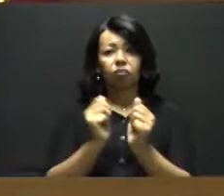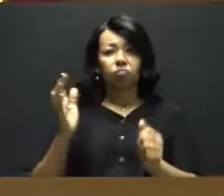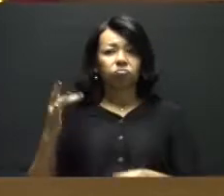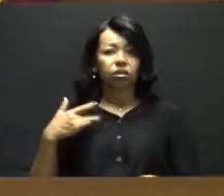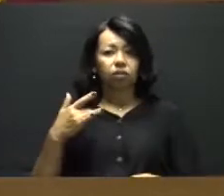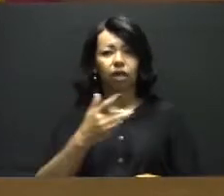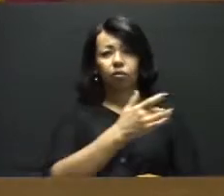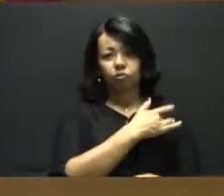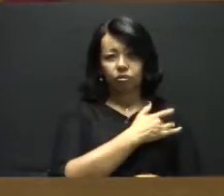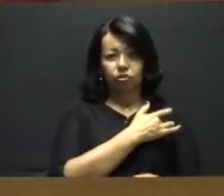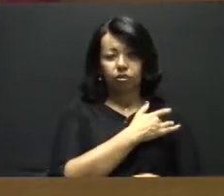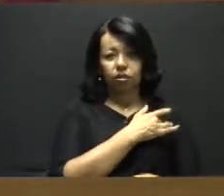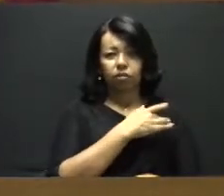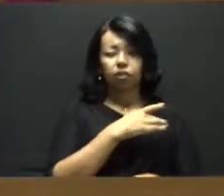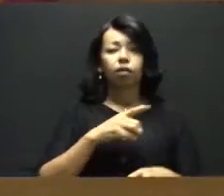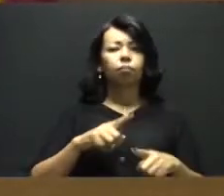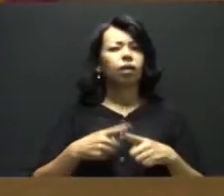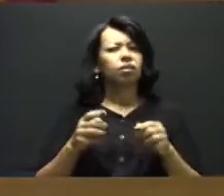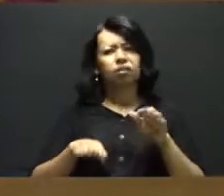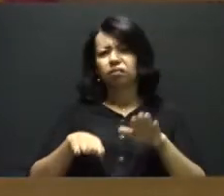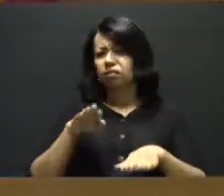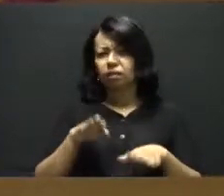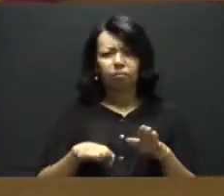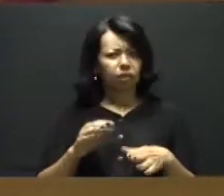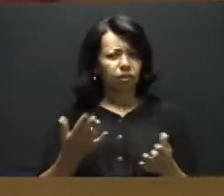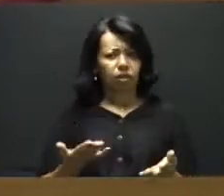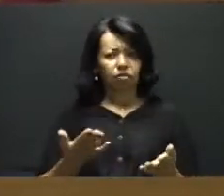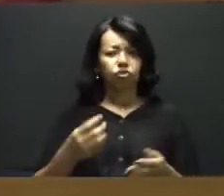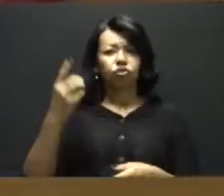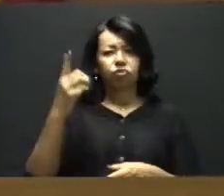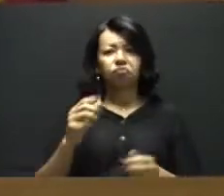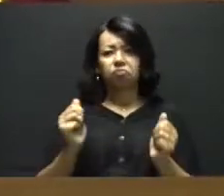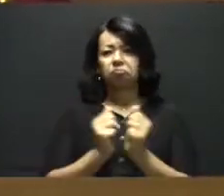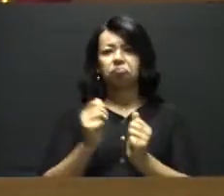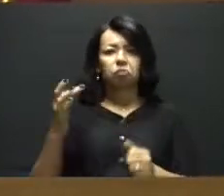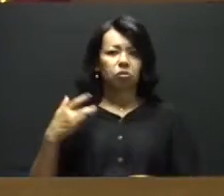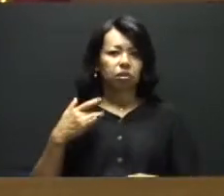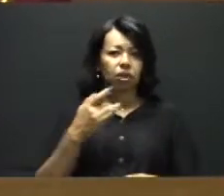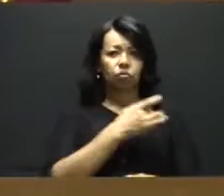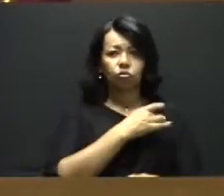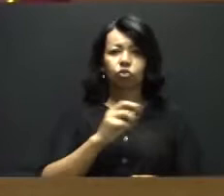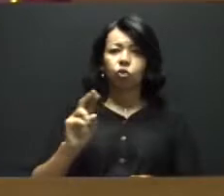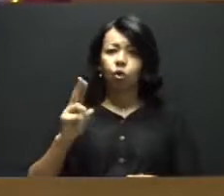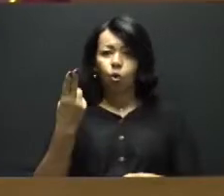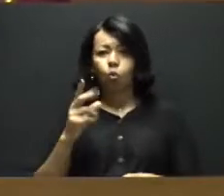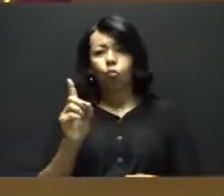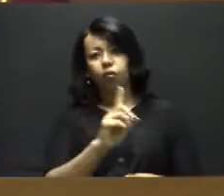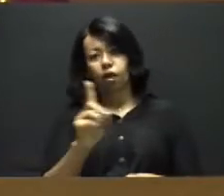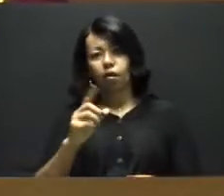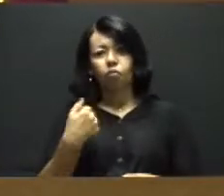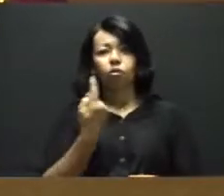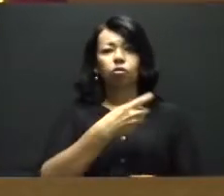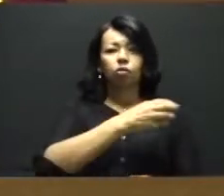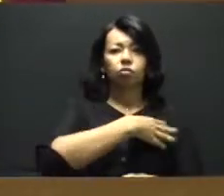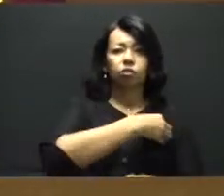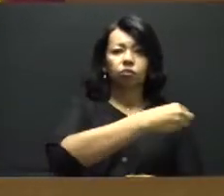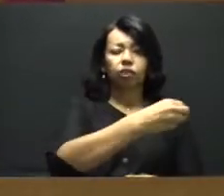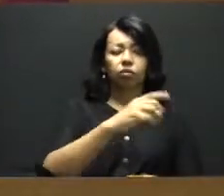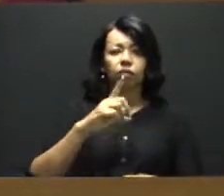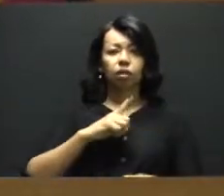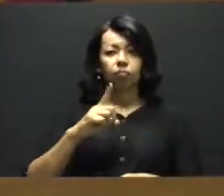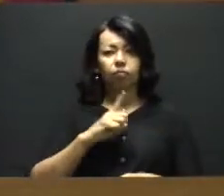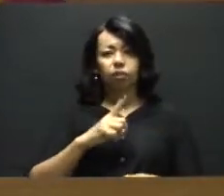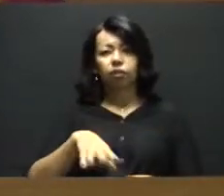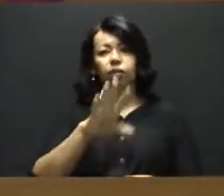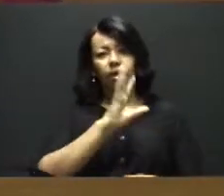né mas independente de vir com saúde ou não os nossos filhos nós temos que